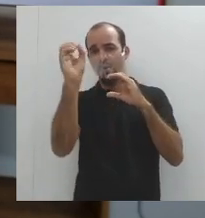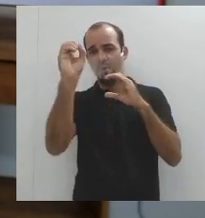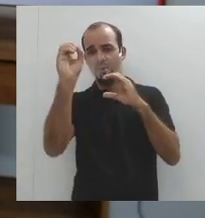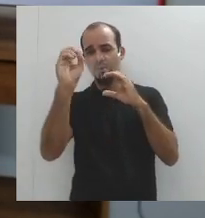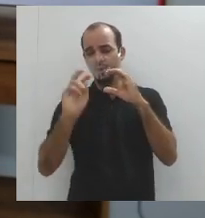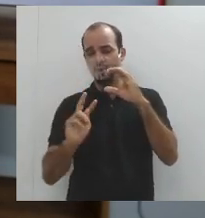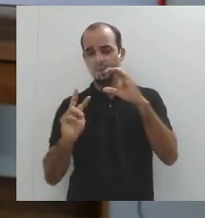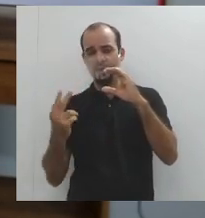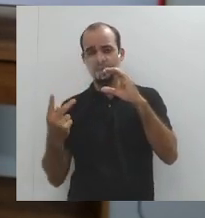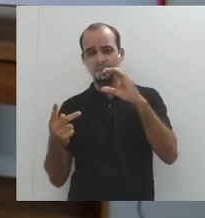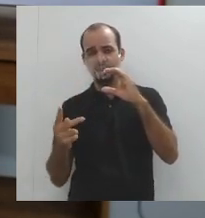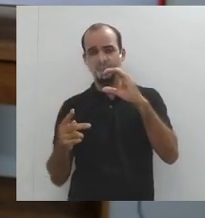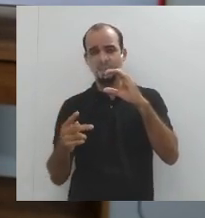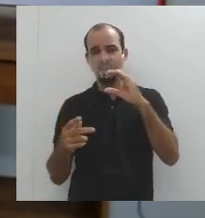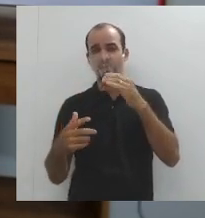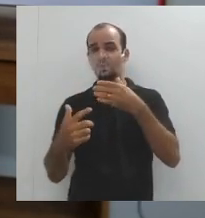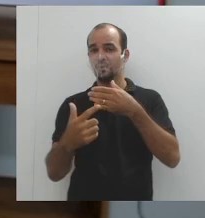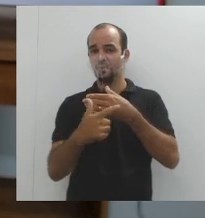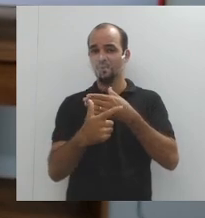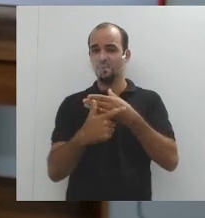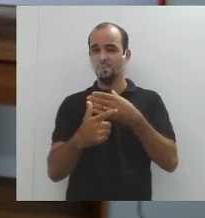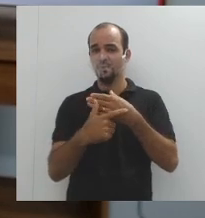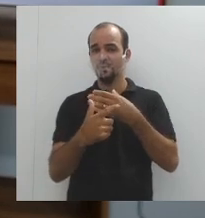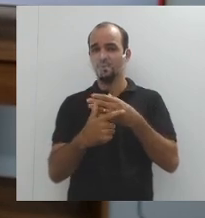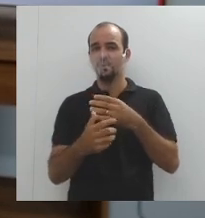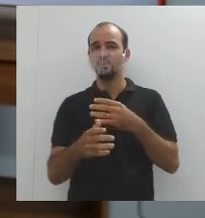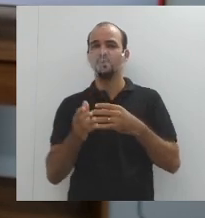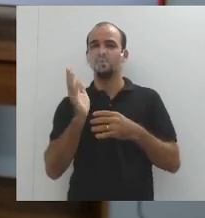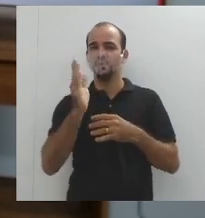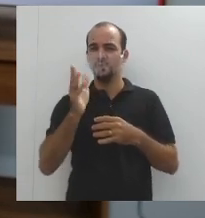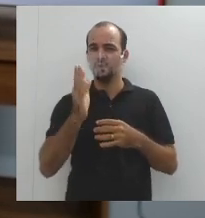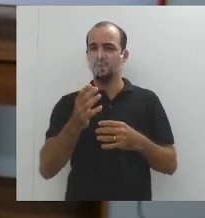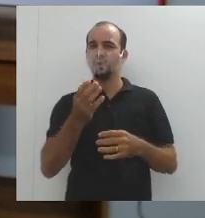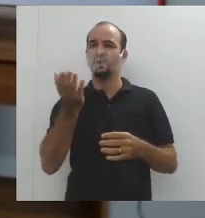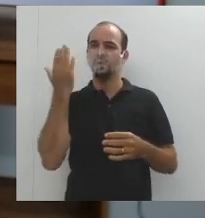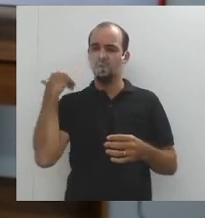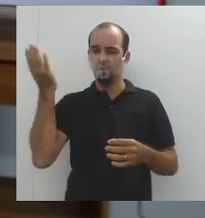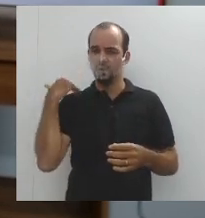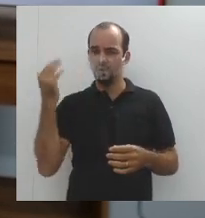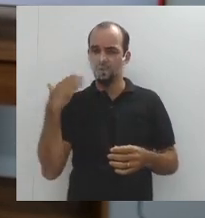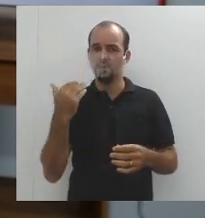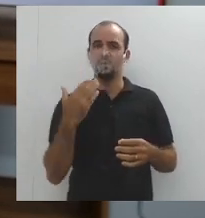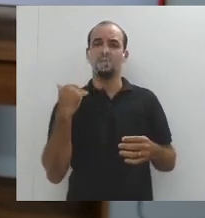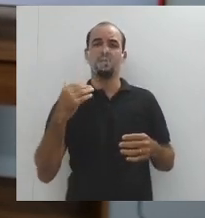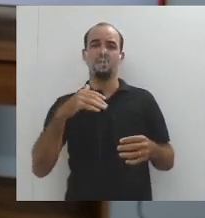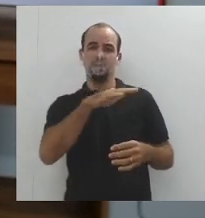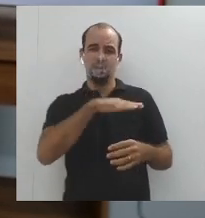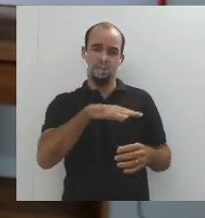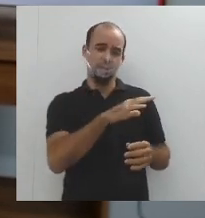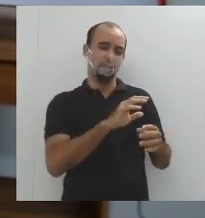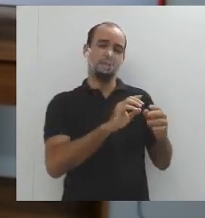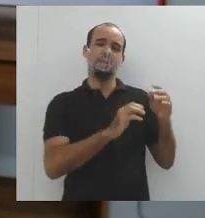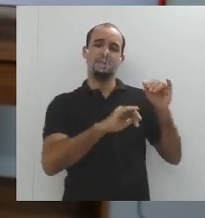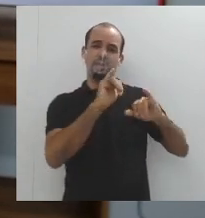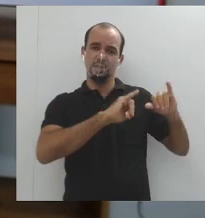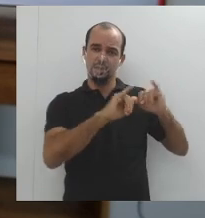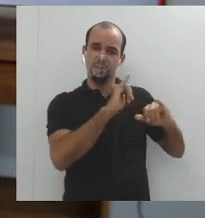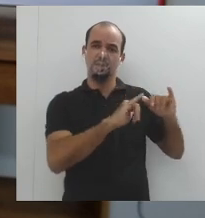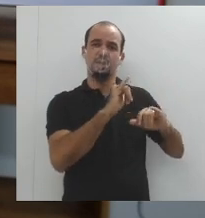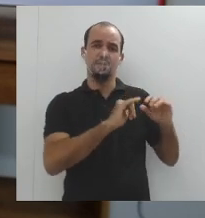H. Vocês já viram isso lá no início de química orgânica. Isso é o que eu chamo